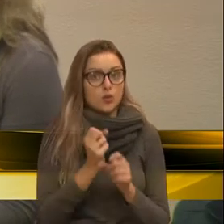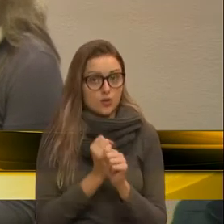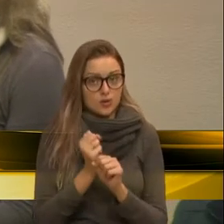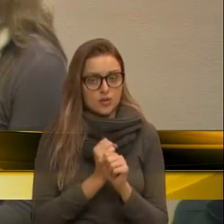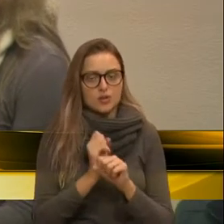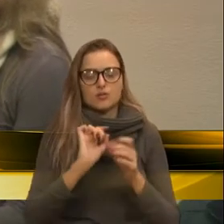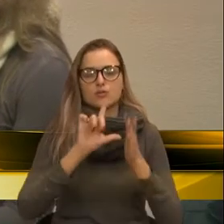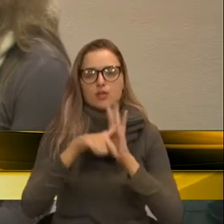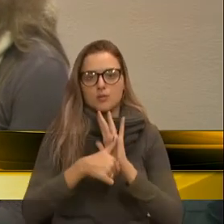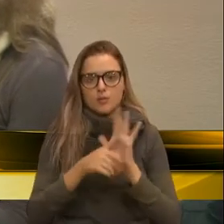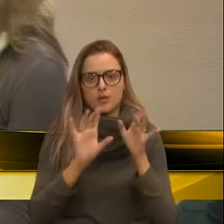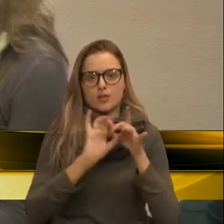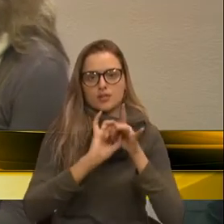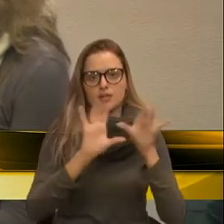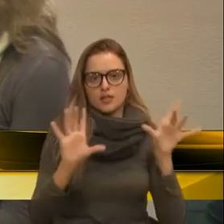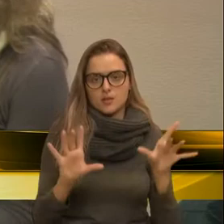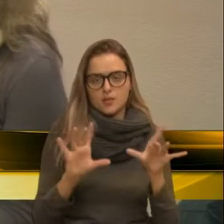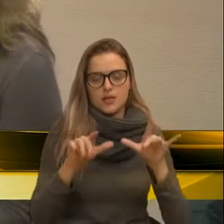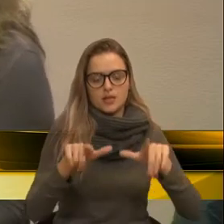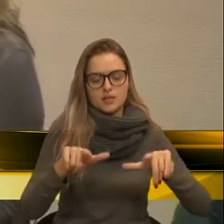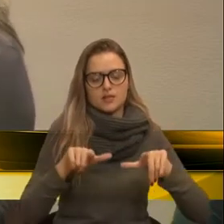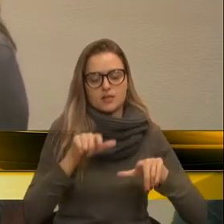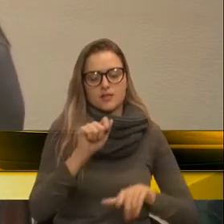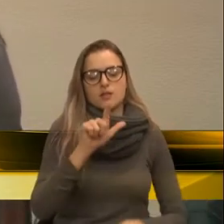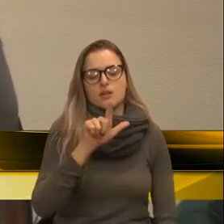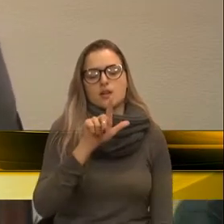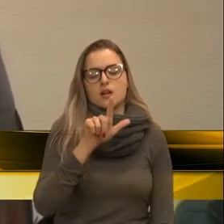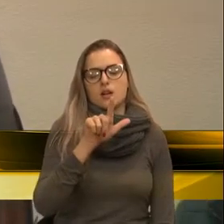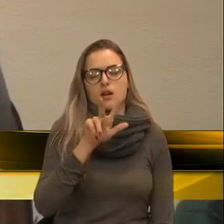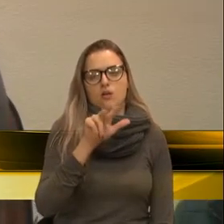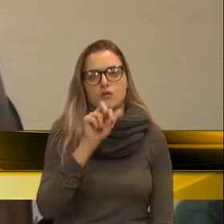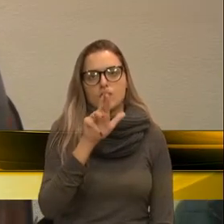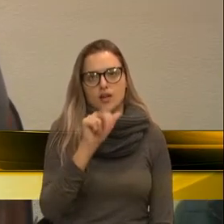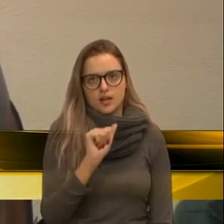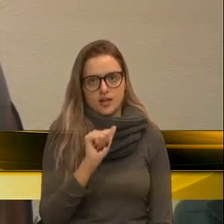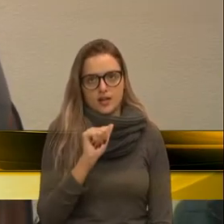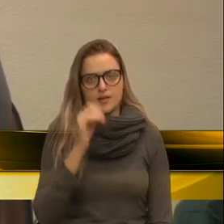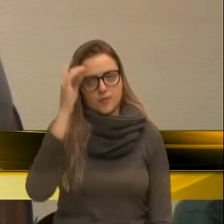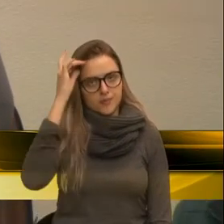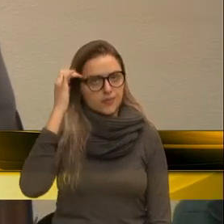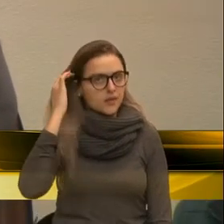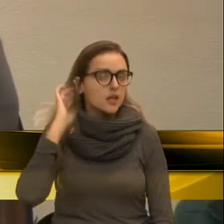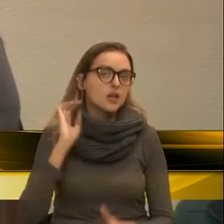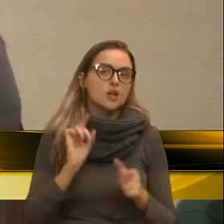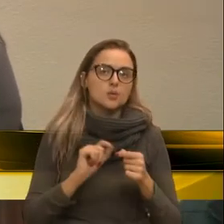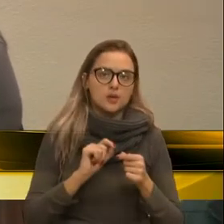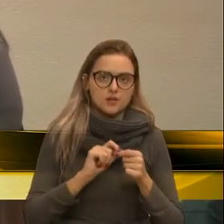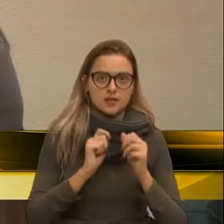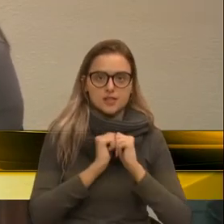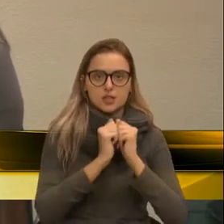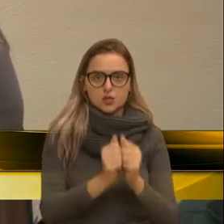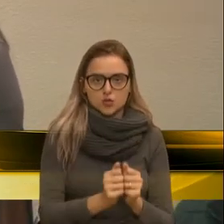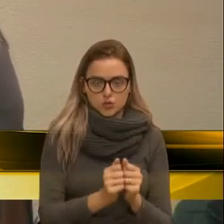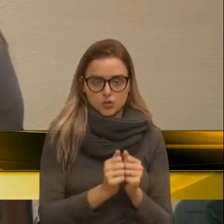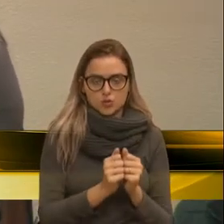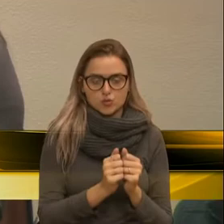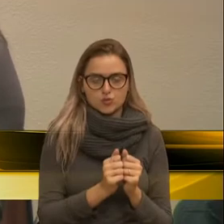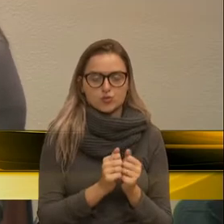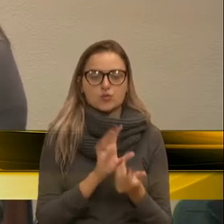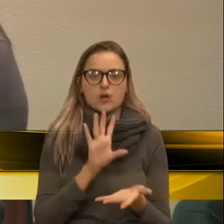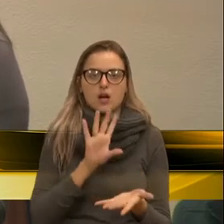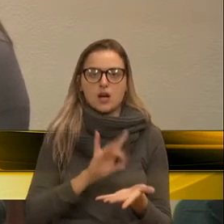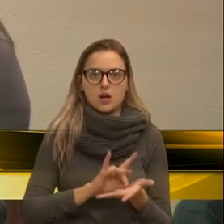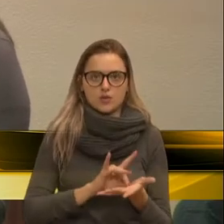após a liberação do alvará de licença provisório para encaminhar junto à municipalidade a regularização